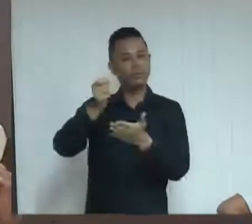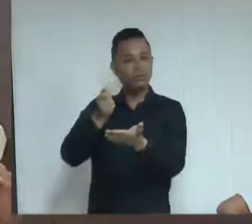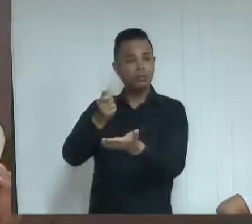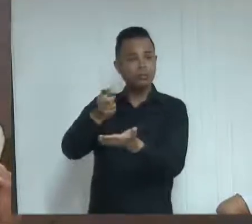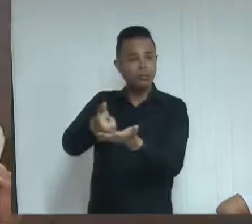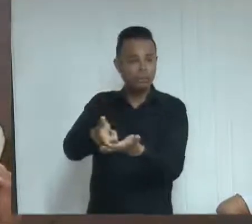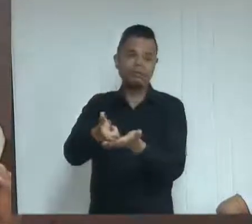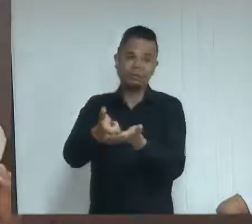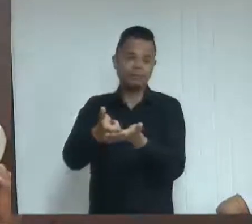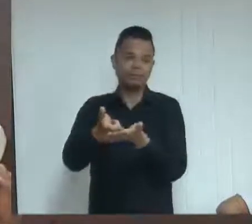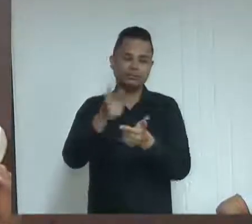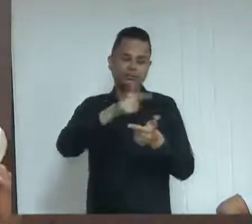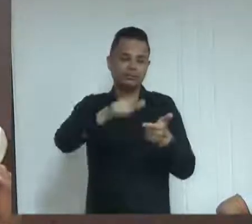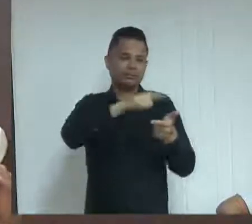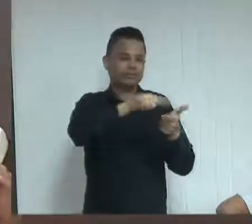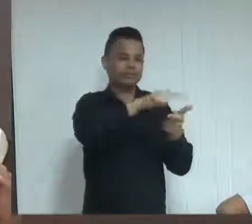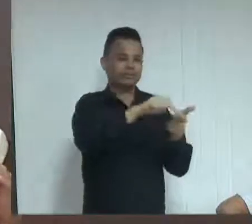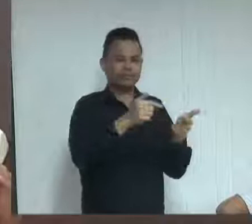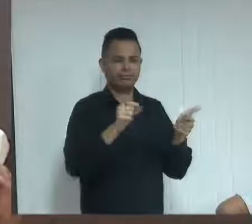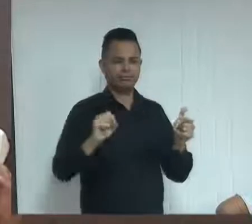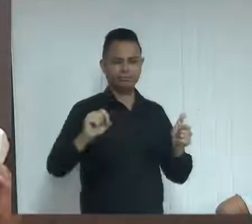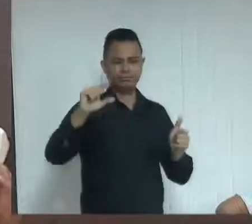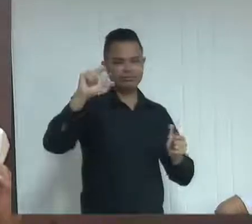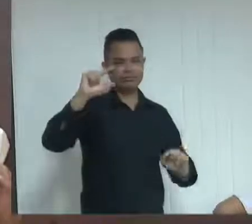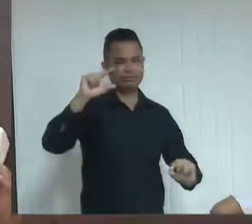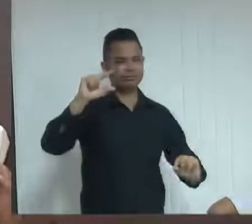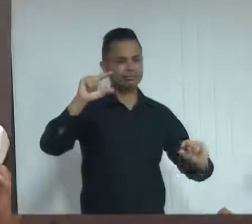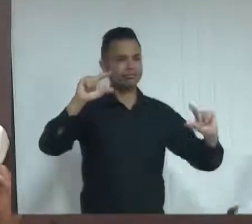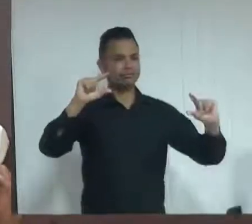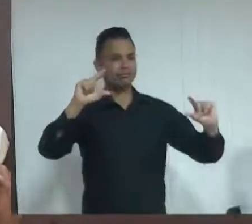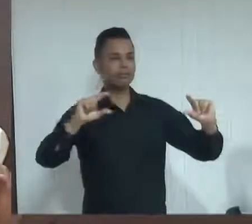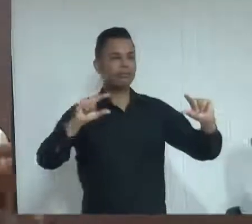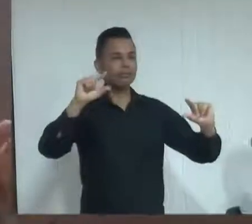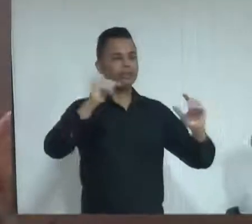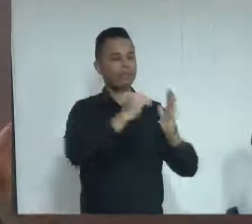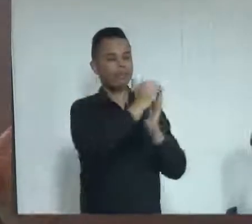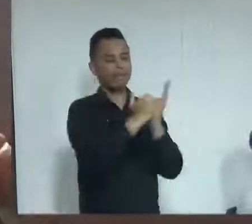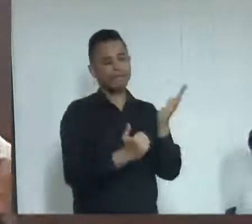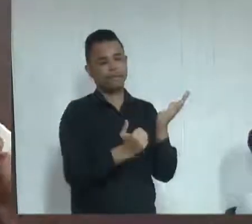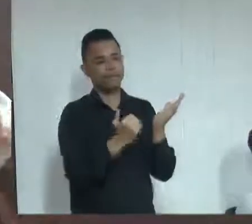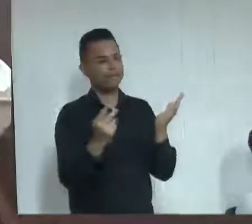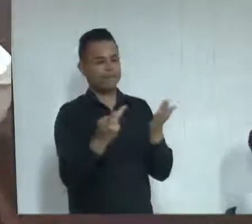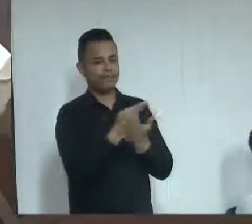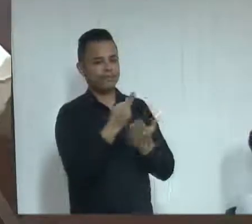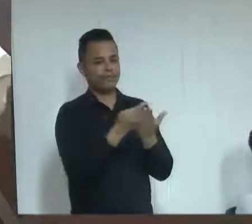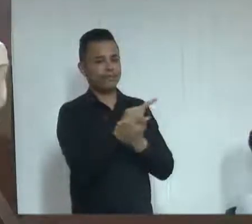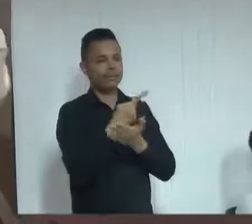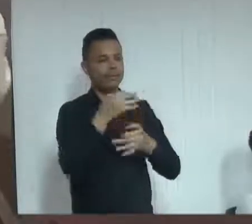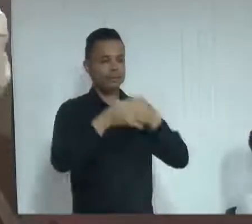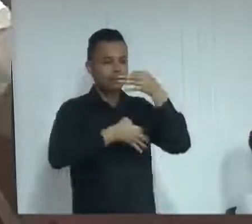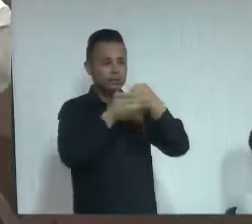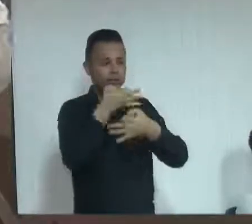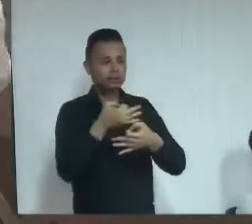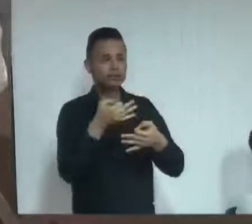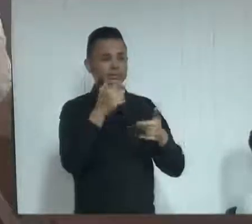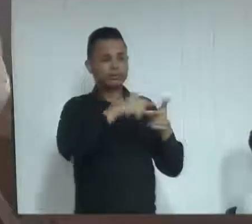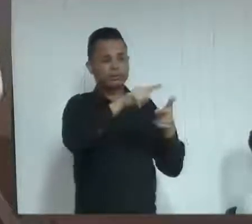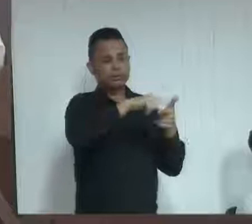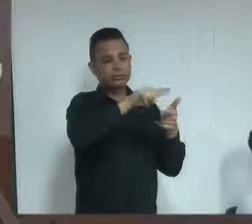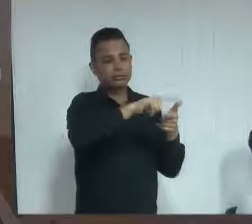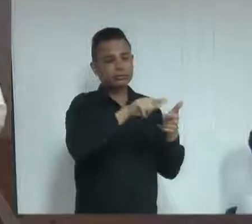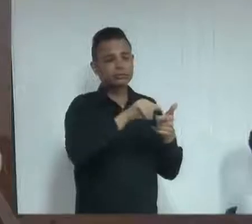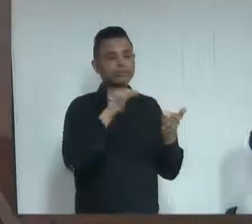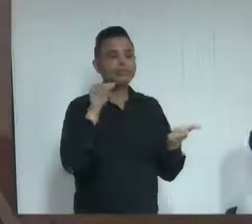pagamento, ele é simplesmente ele é um aumento de desconto, e aqui democraticamente eu aceito as outras opiniões. O que me preocupa é